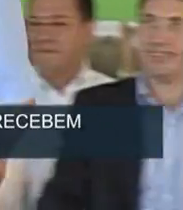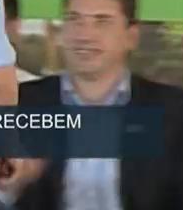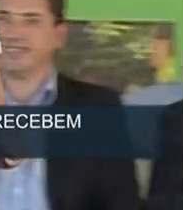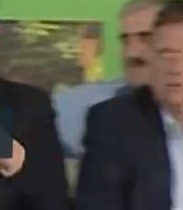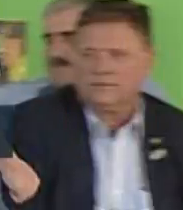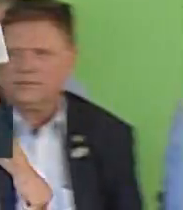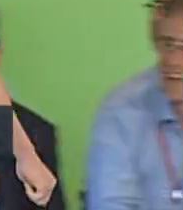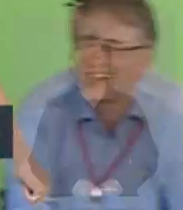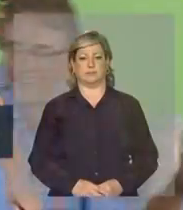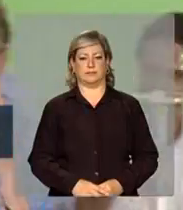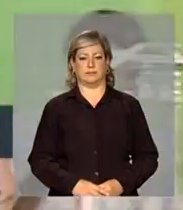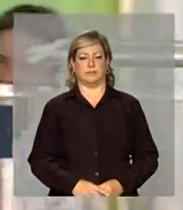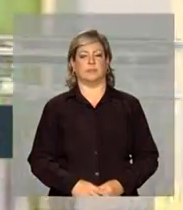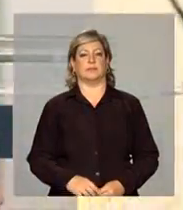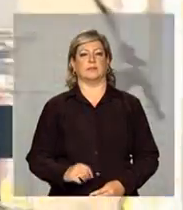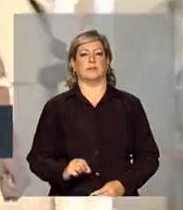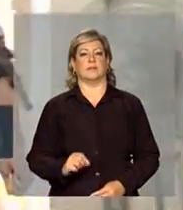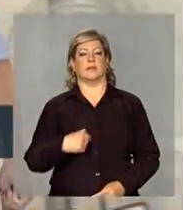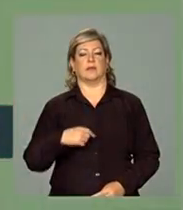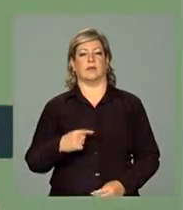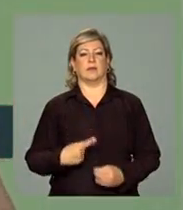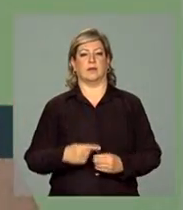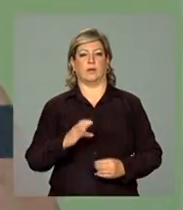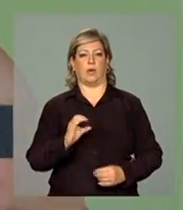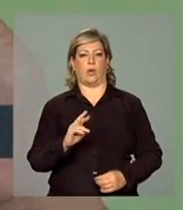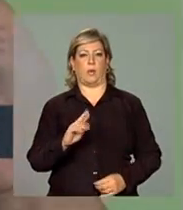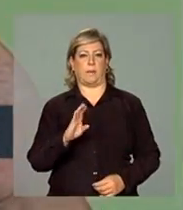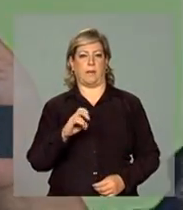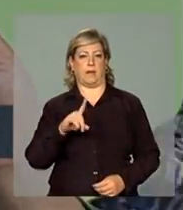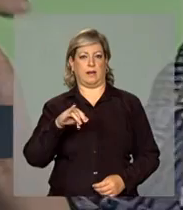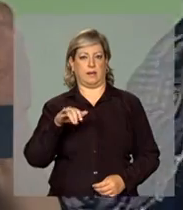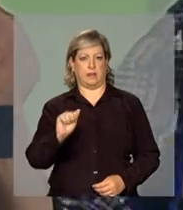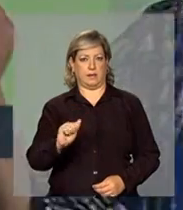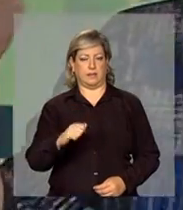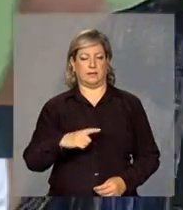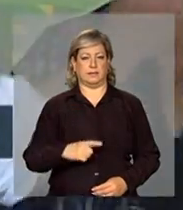Corbélia, Ivanor Damião Bernardi.